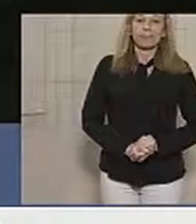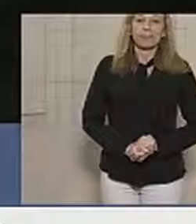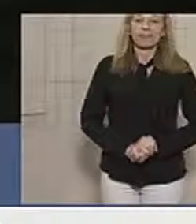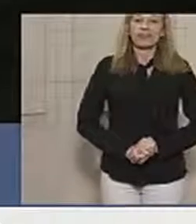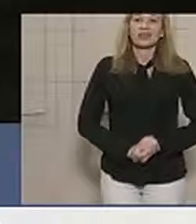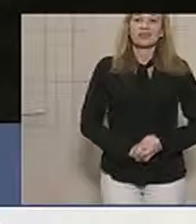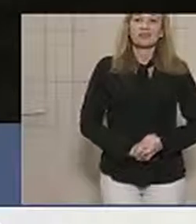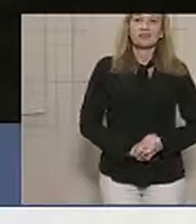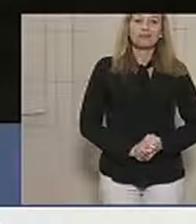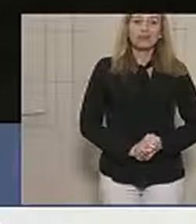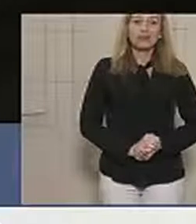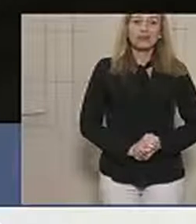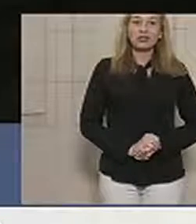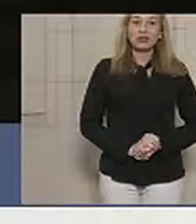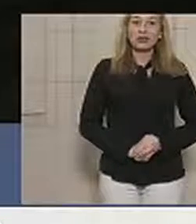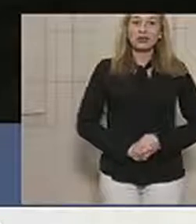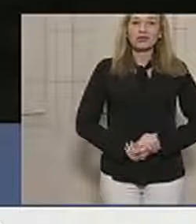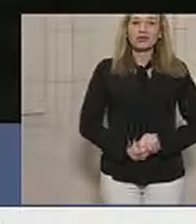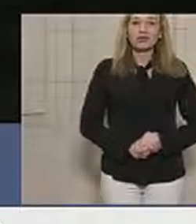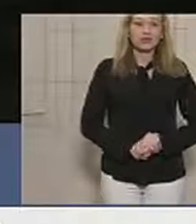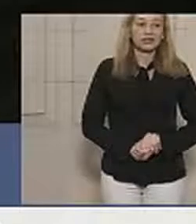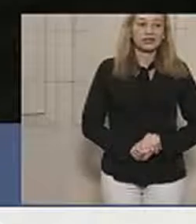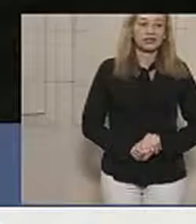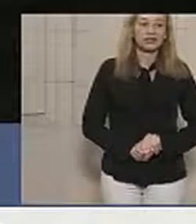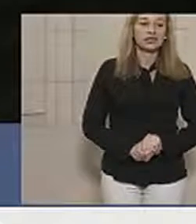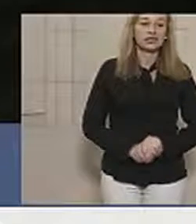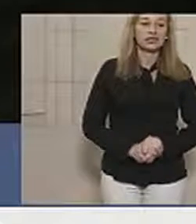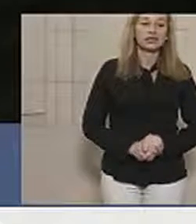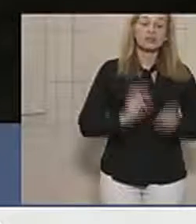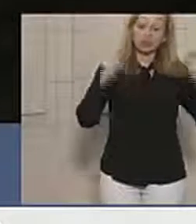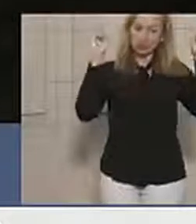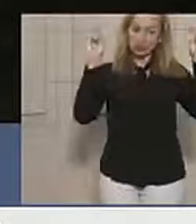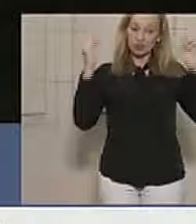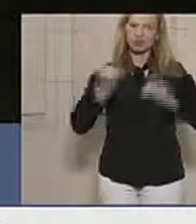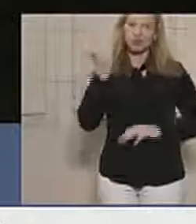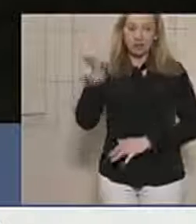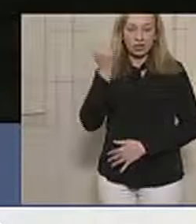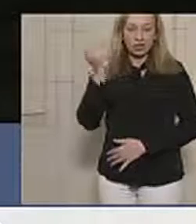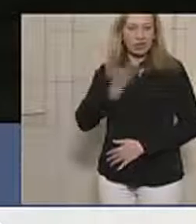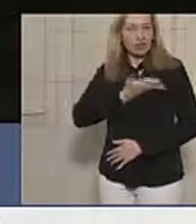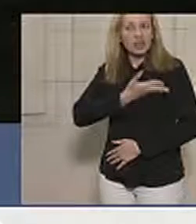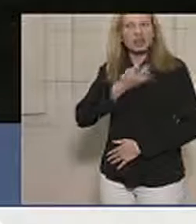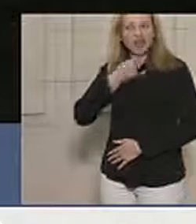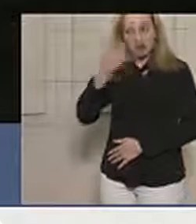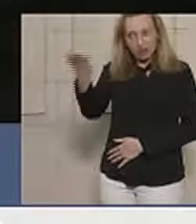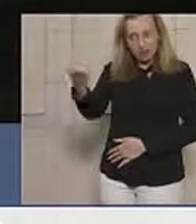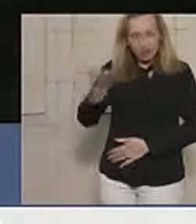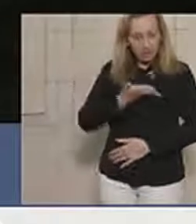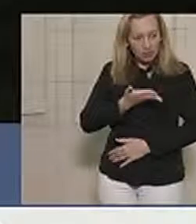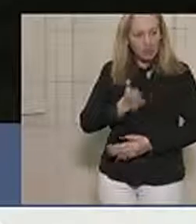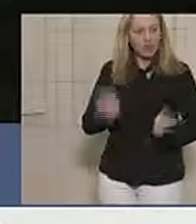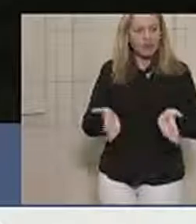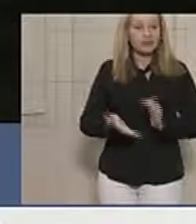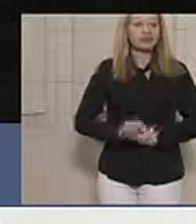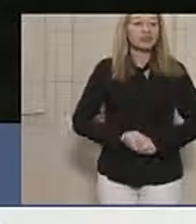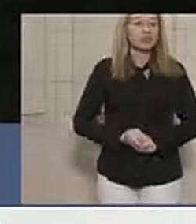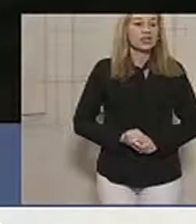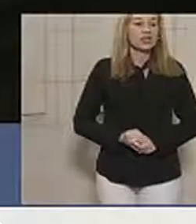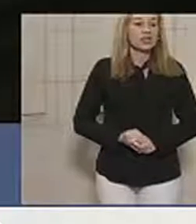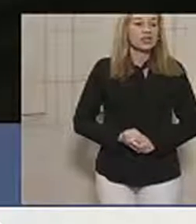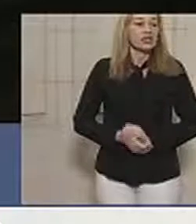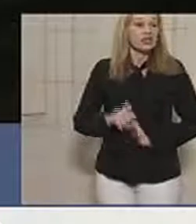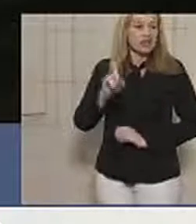esse registro tão importante que Vossa Excelência faz agora na tribuna, deputada Mônica Francisco, que